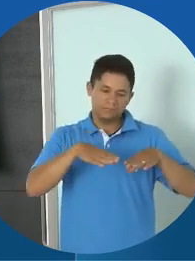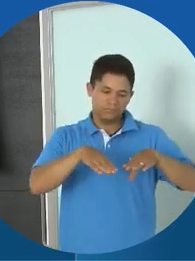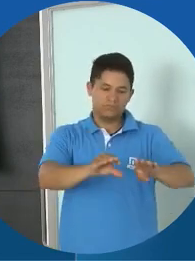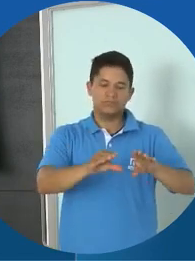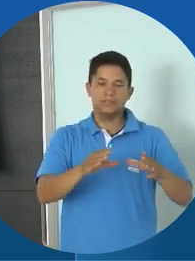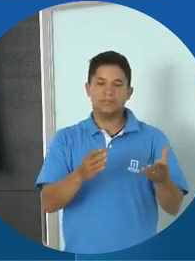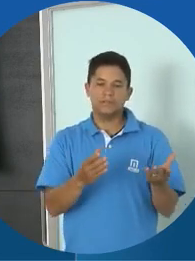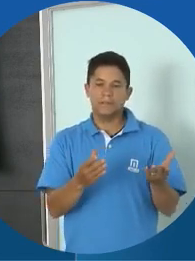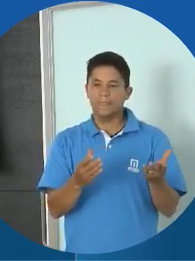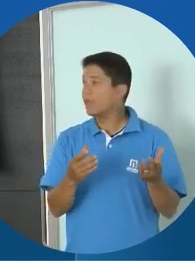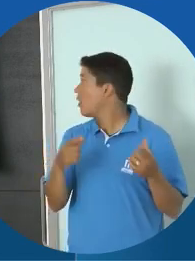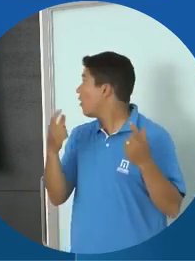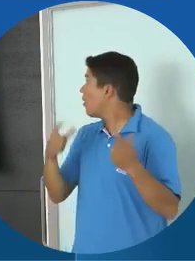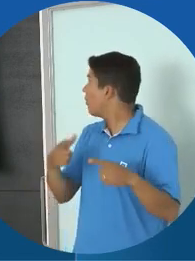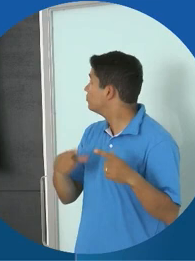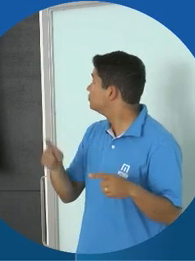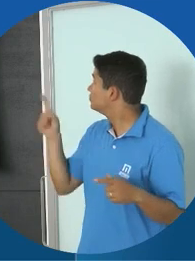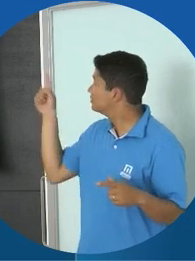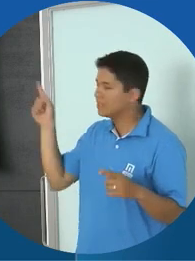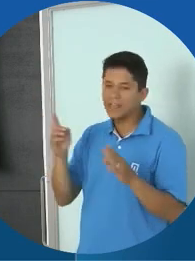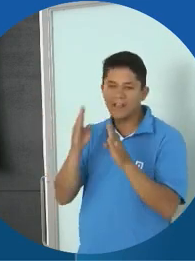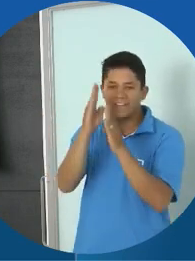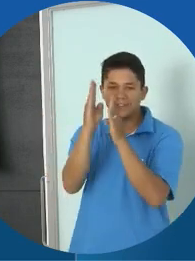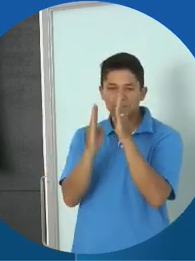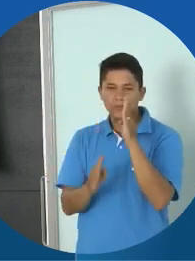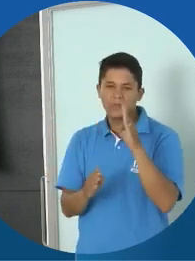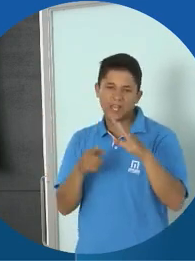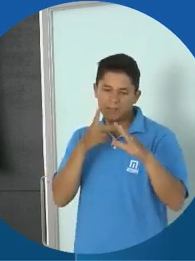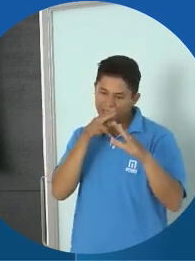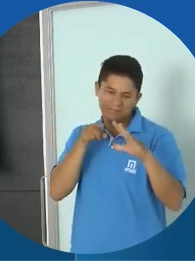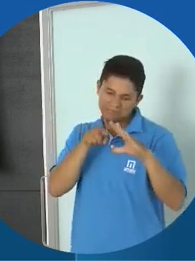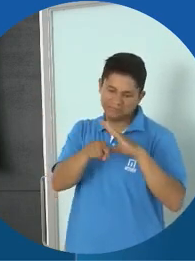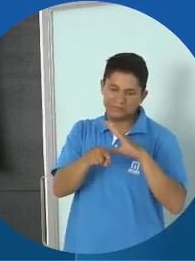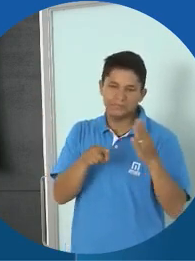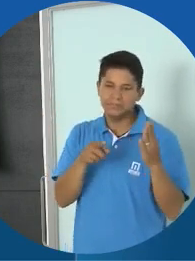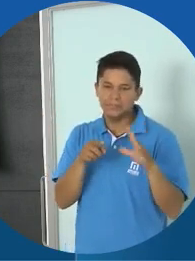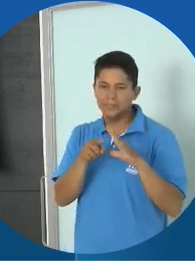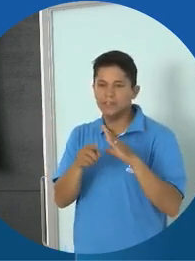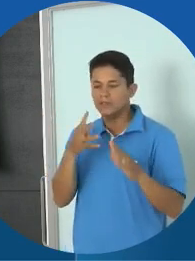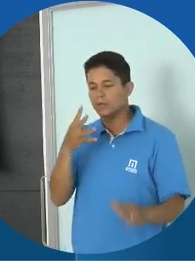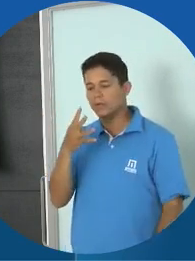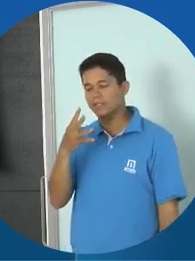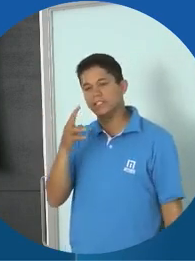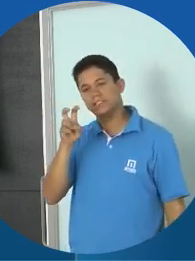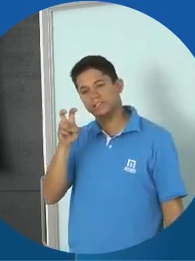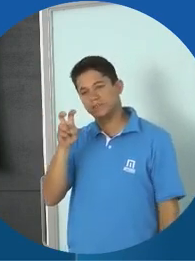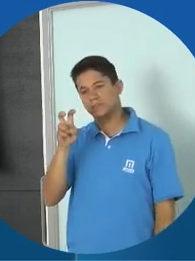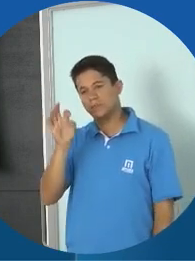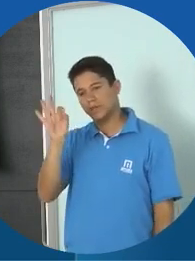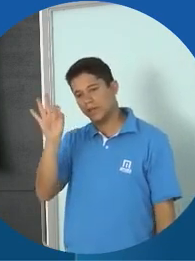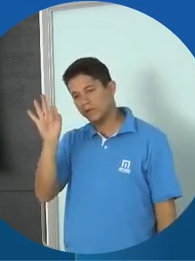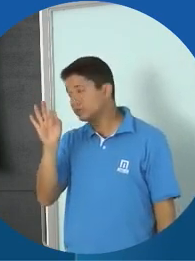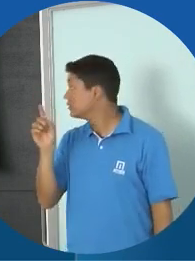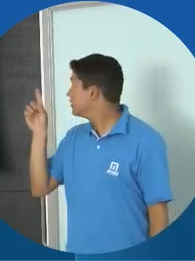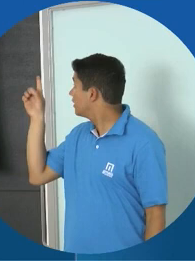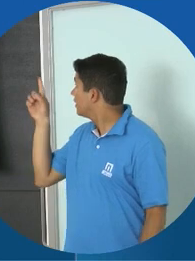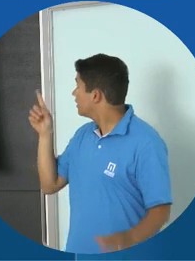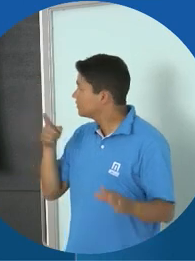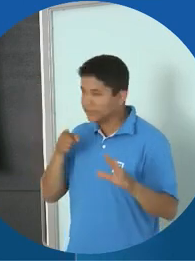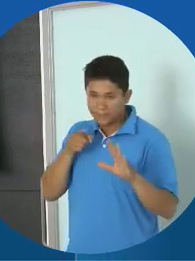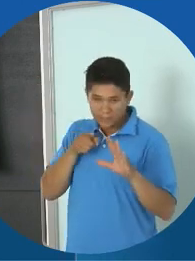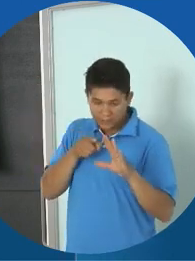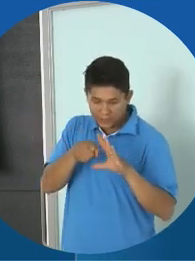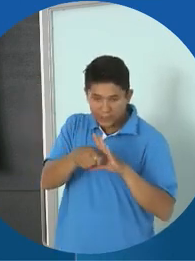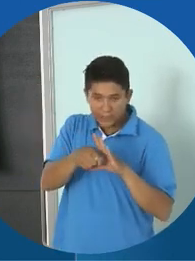pontos de injeção em regiões fissuradas, 45 graus, injetando uma resina que